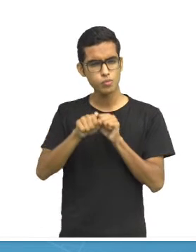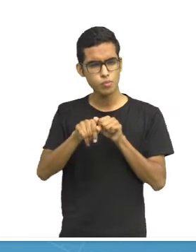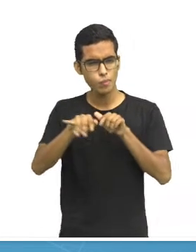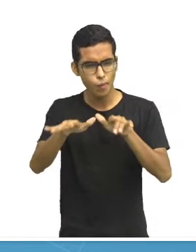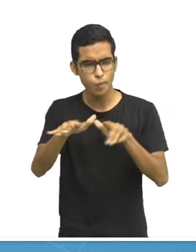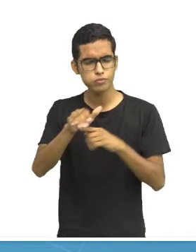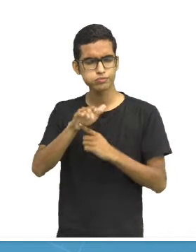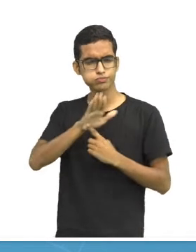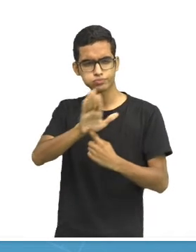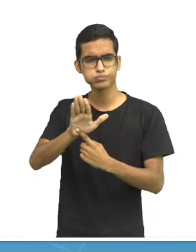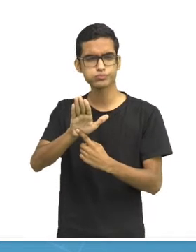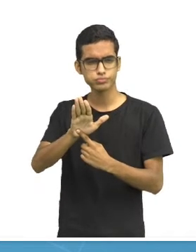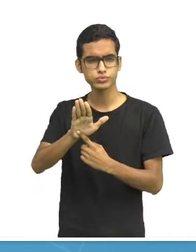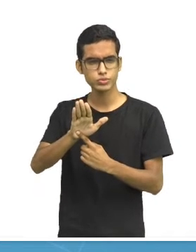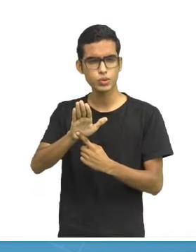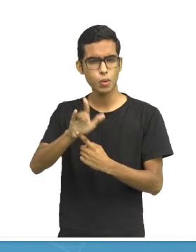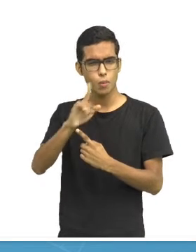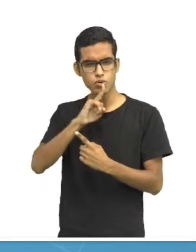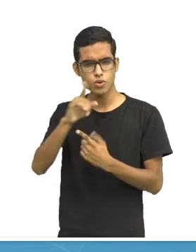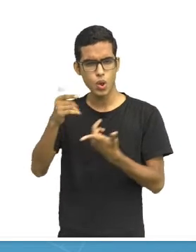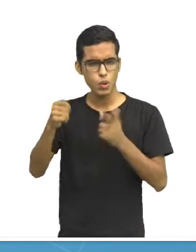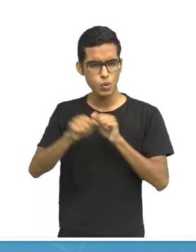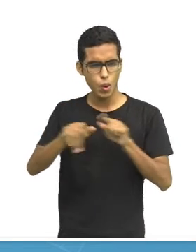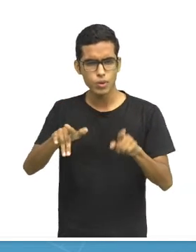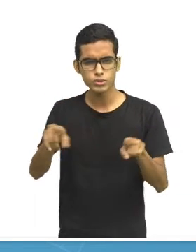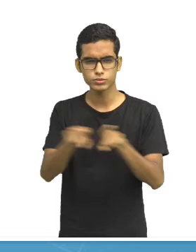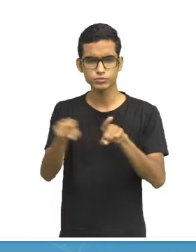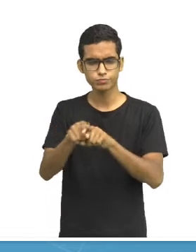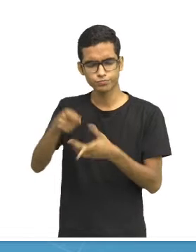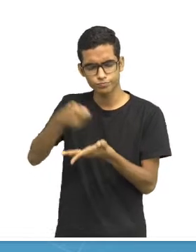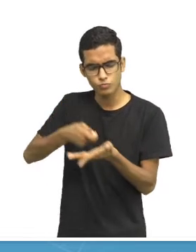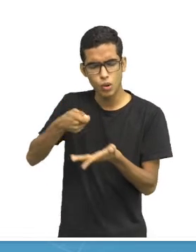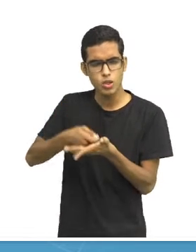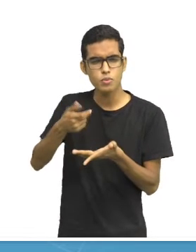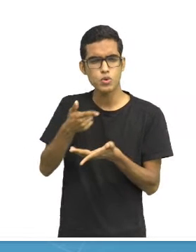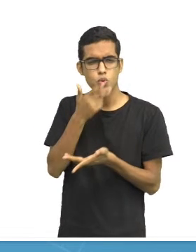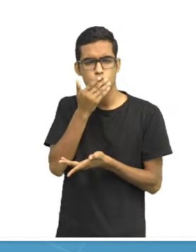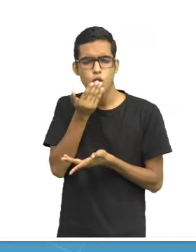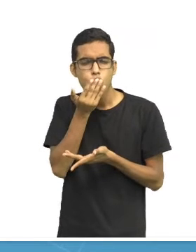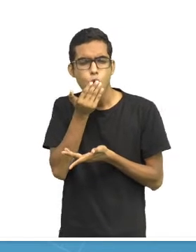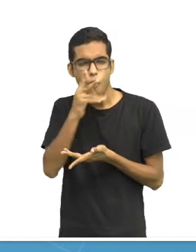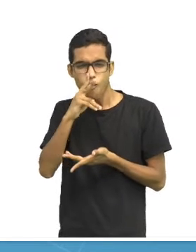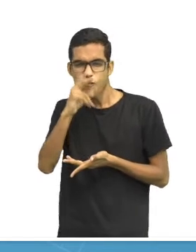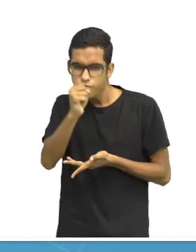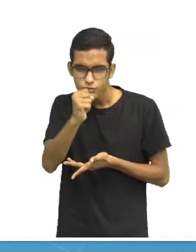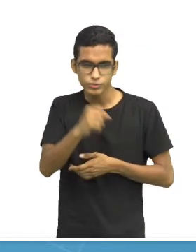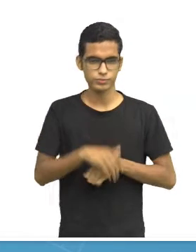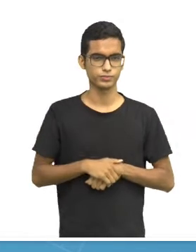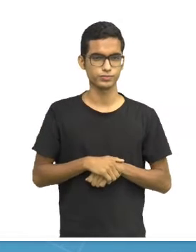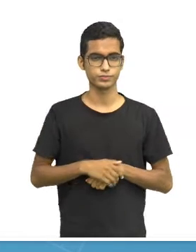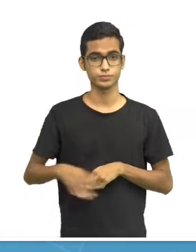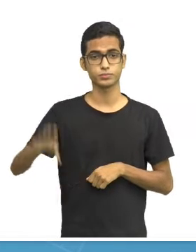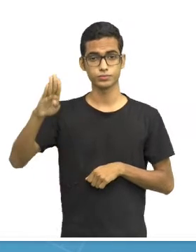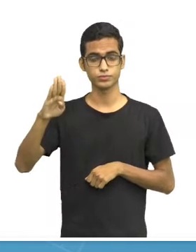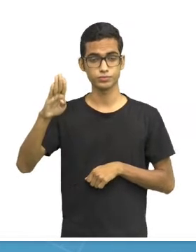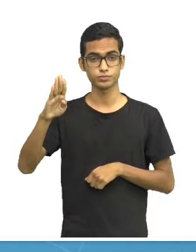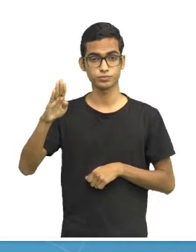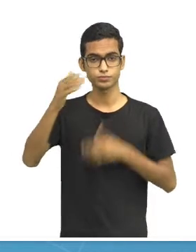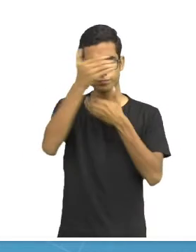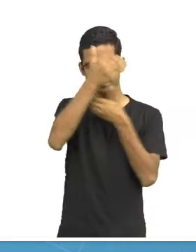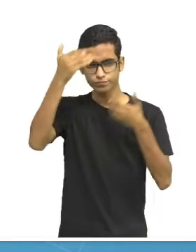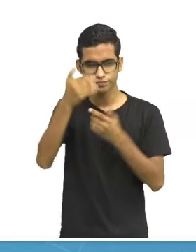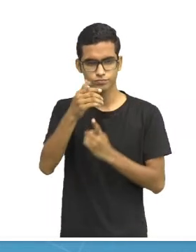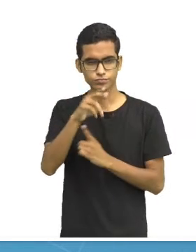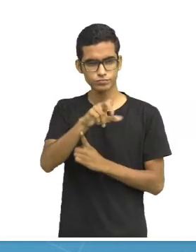da profusão e intensidade cromática. B. O cubismo analítico surge em um primeiro momento como